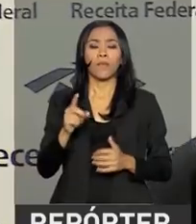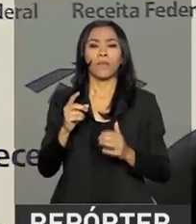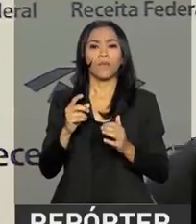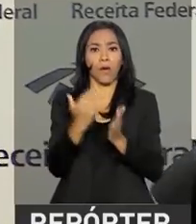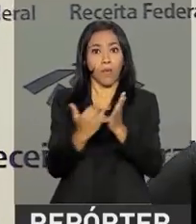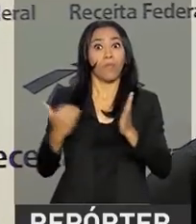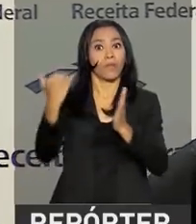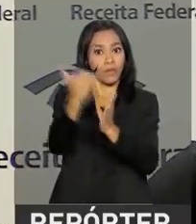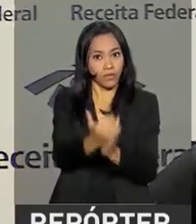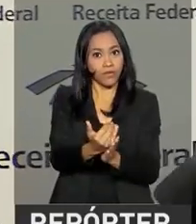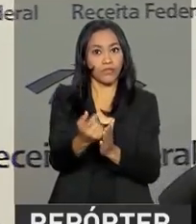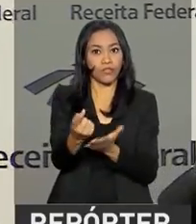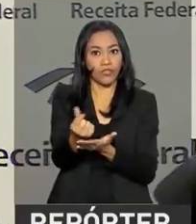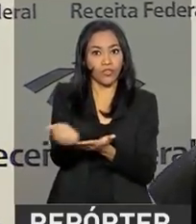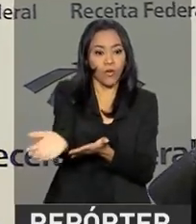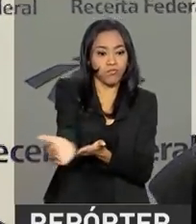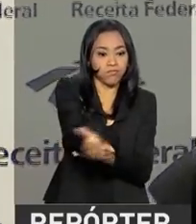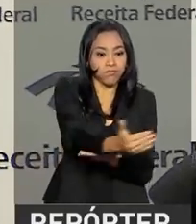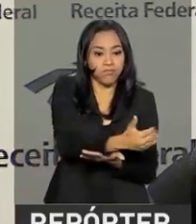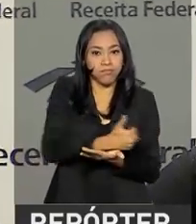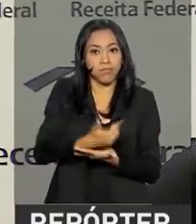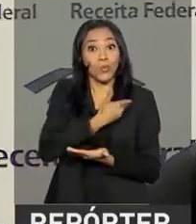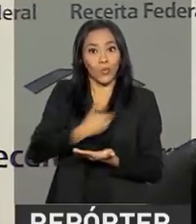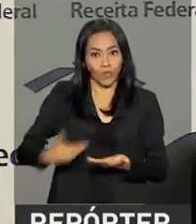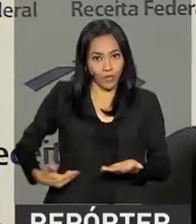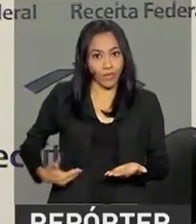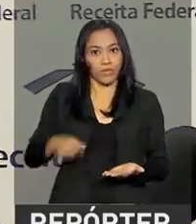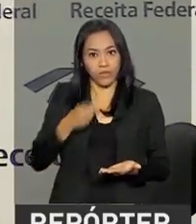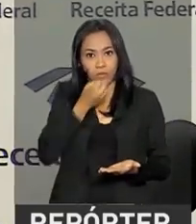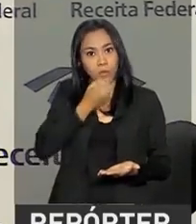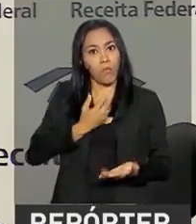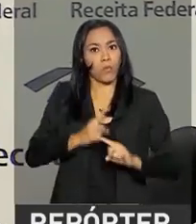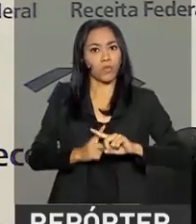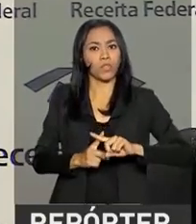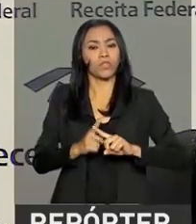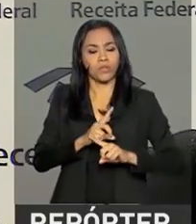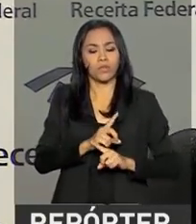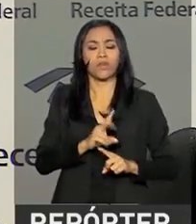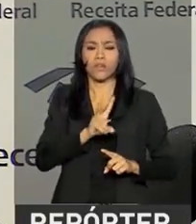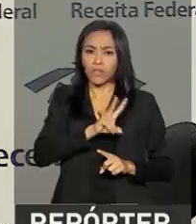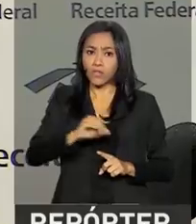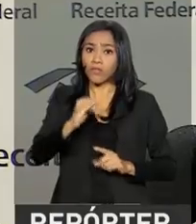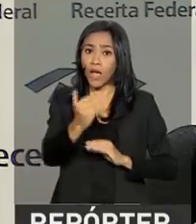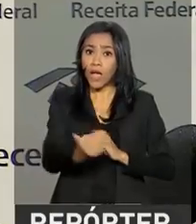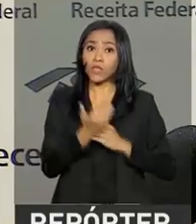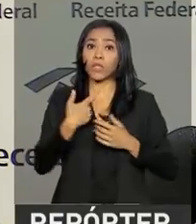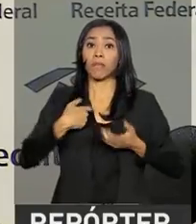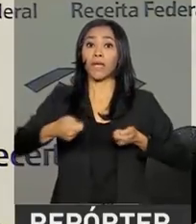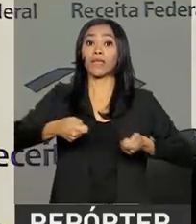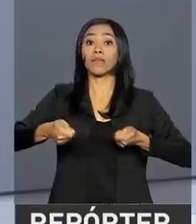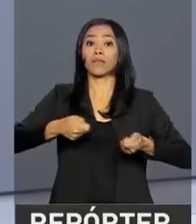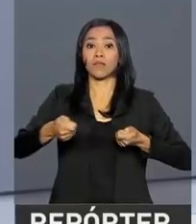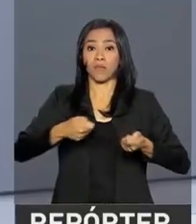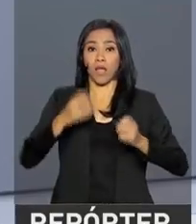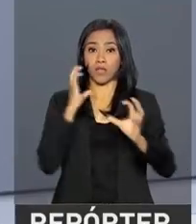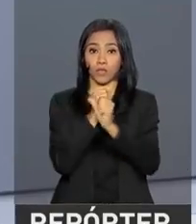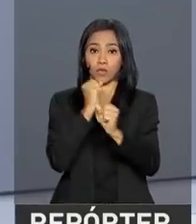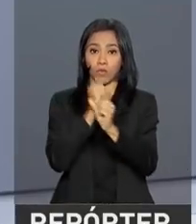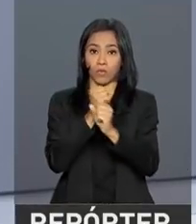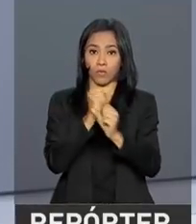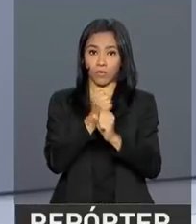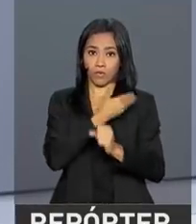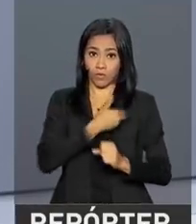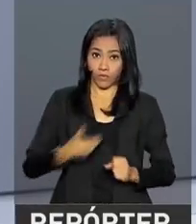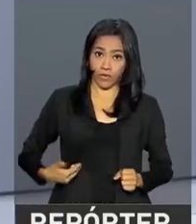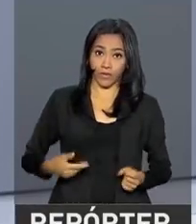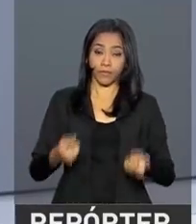arrecadação então o resultado positivo da arrecadação certamente vai ajudar no equilíbrio das contas fiscais os